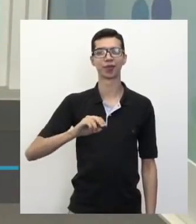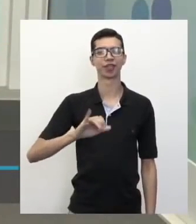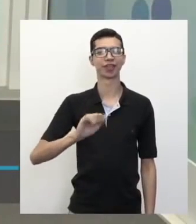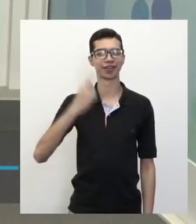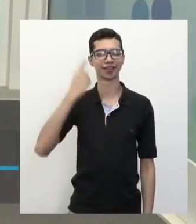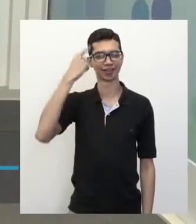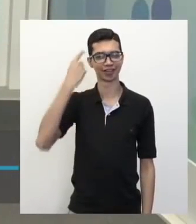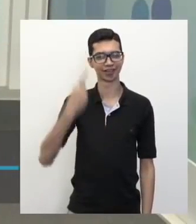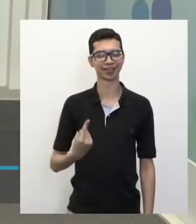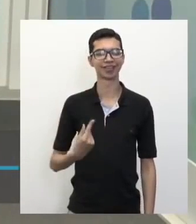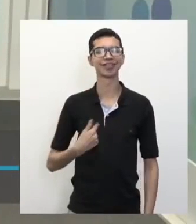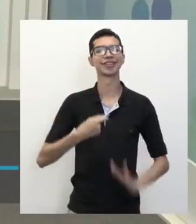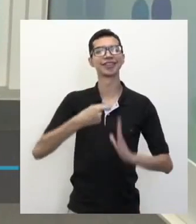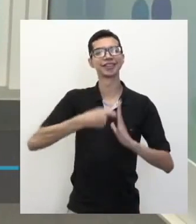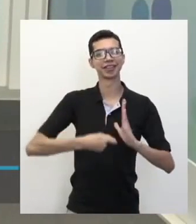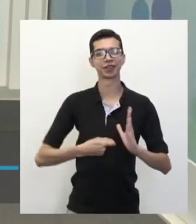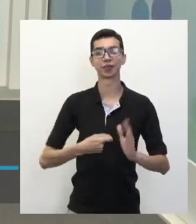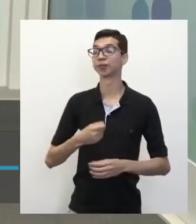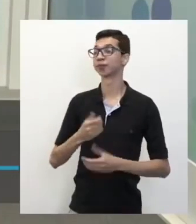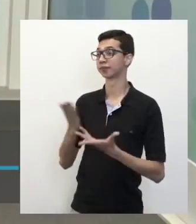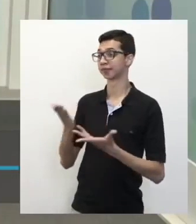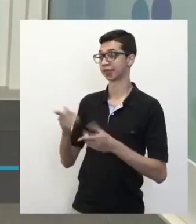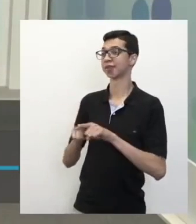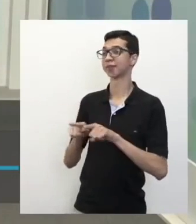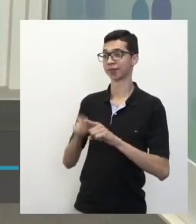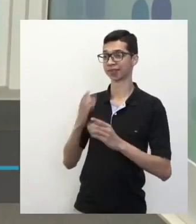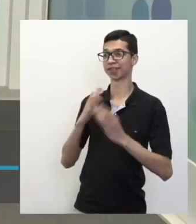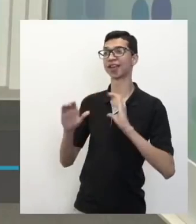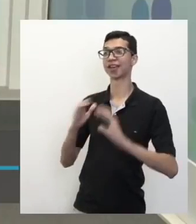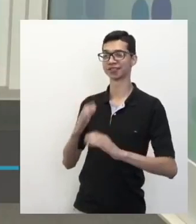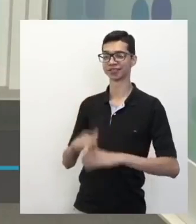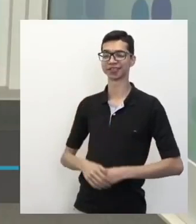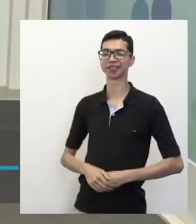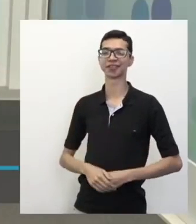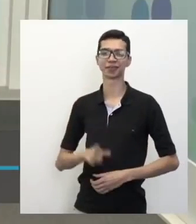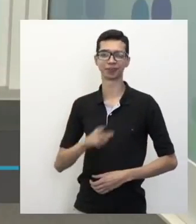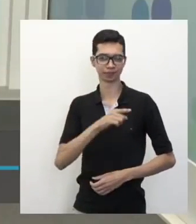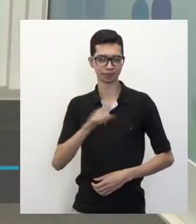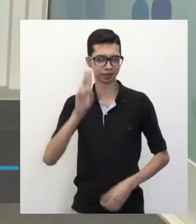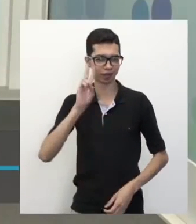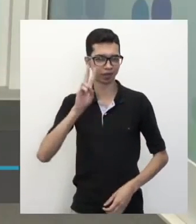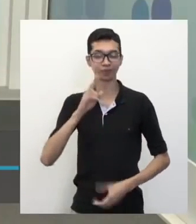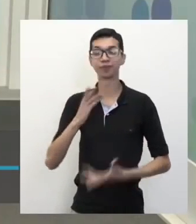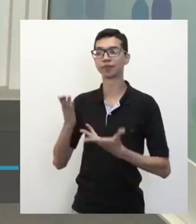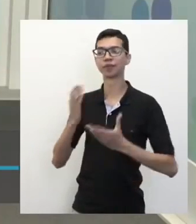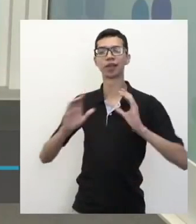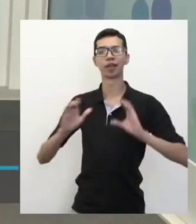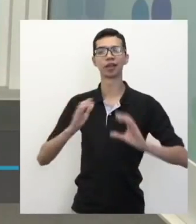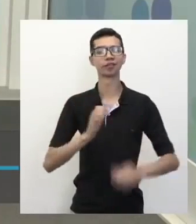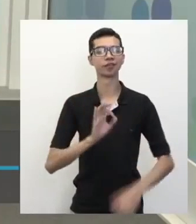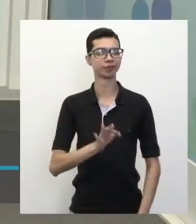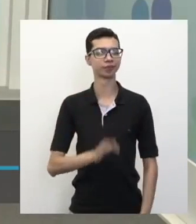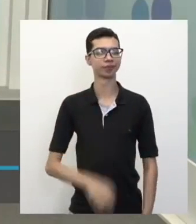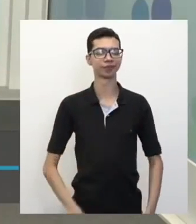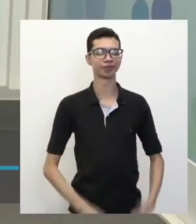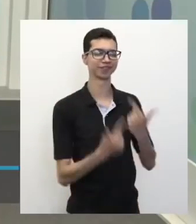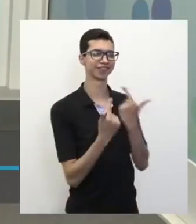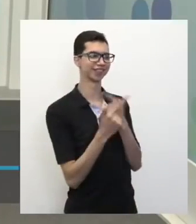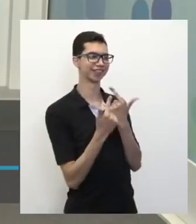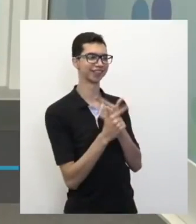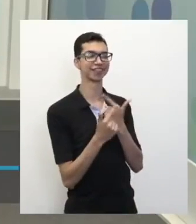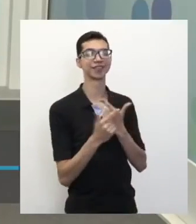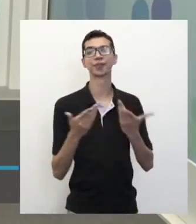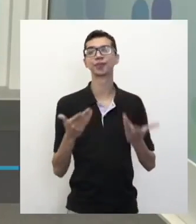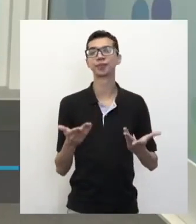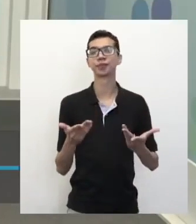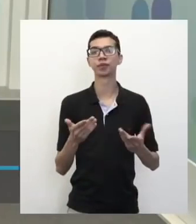da Yara. E a Mônica canta, hein? Não sei não se ela não é sereia, mas ela canta, hein? Vamos lá. Bora. Bom, vocês